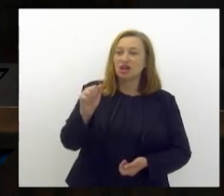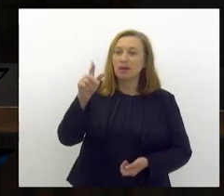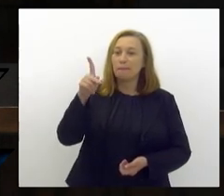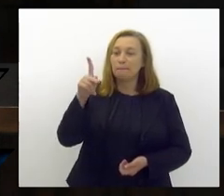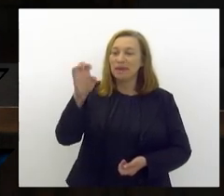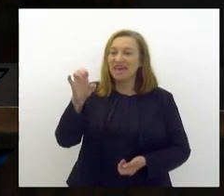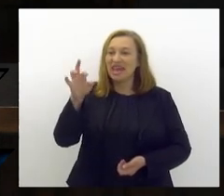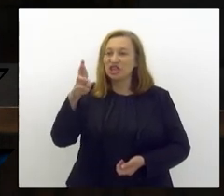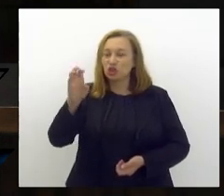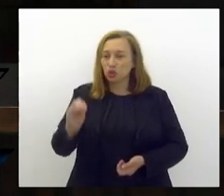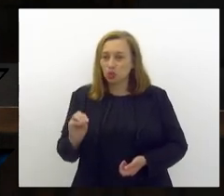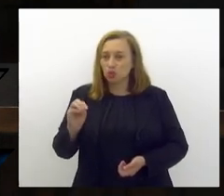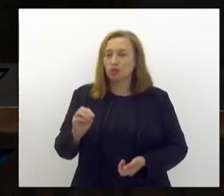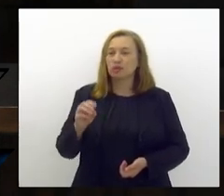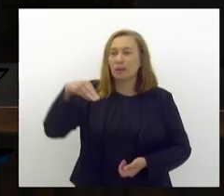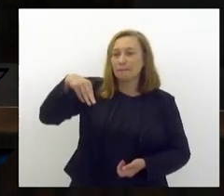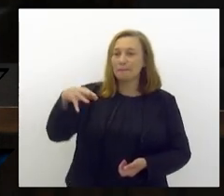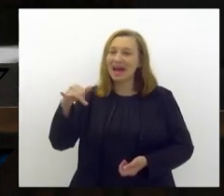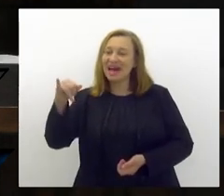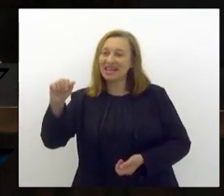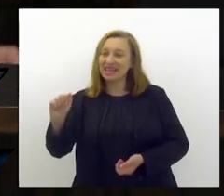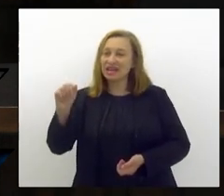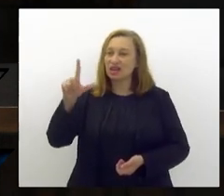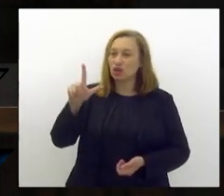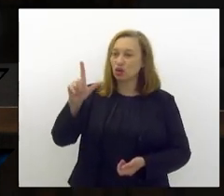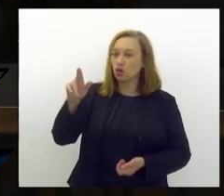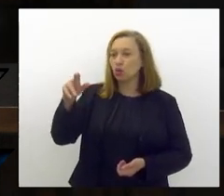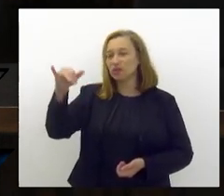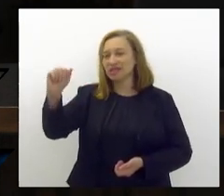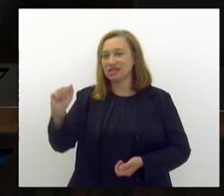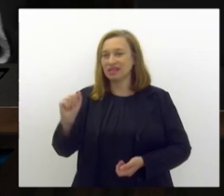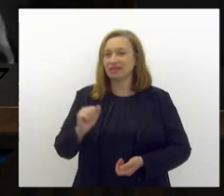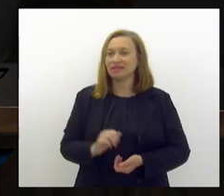Fabris, Maria Lúcia dos Santos,